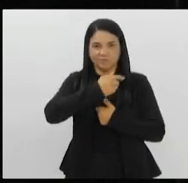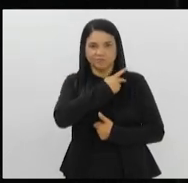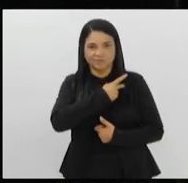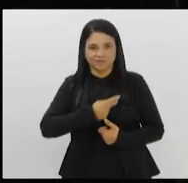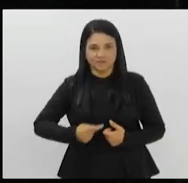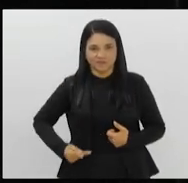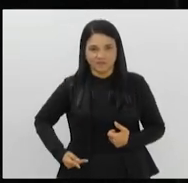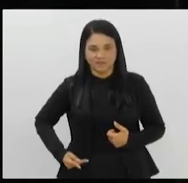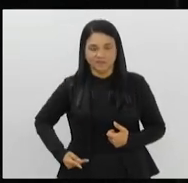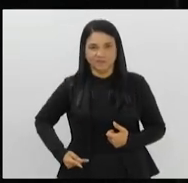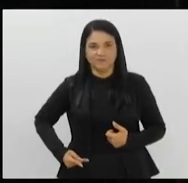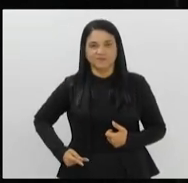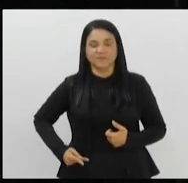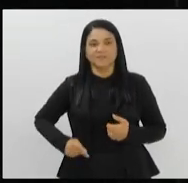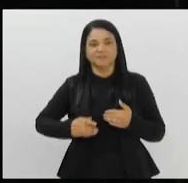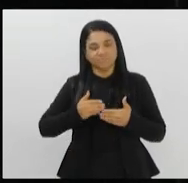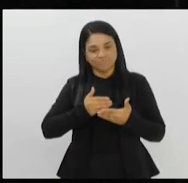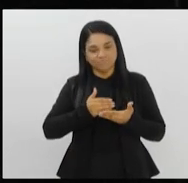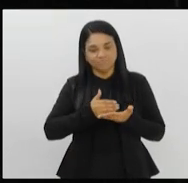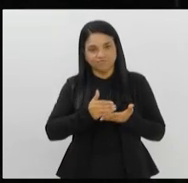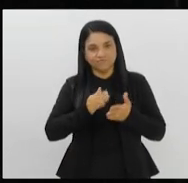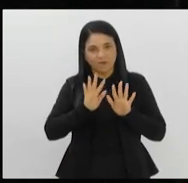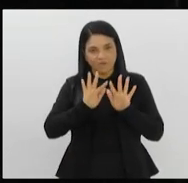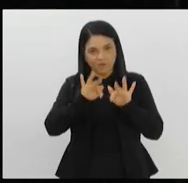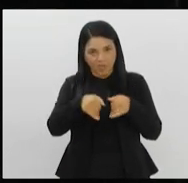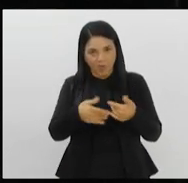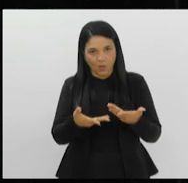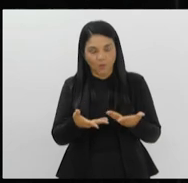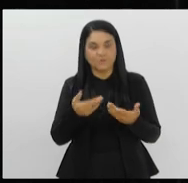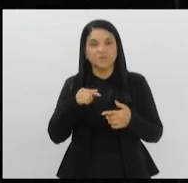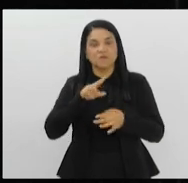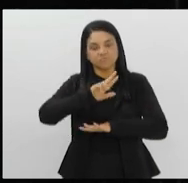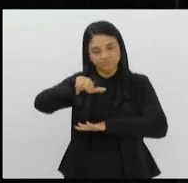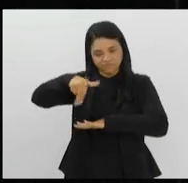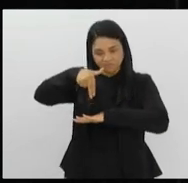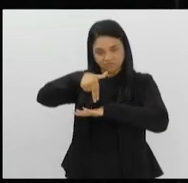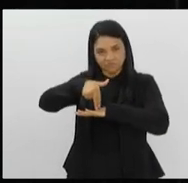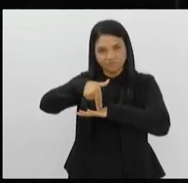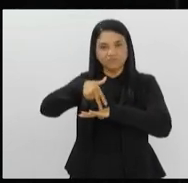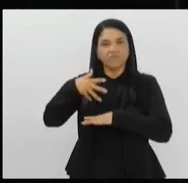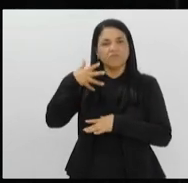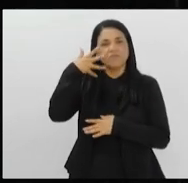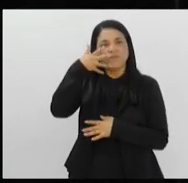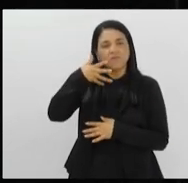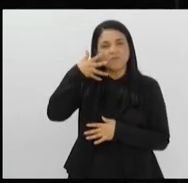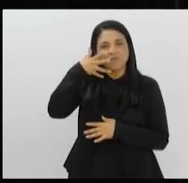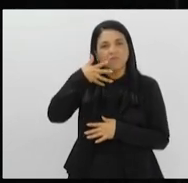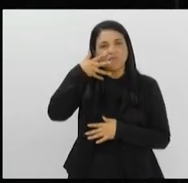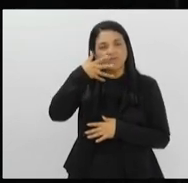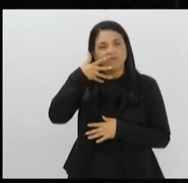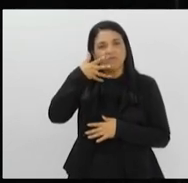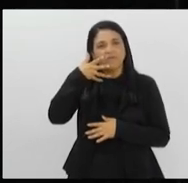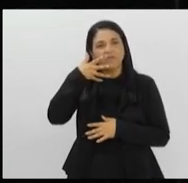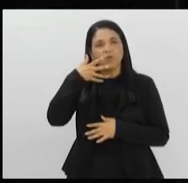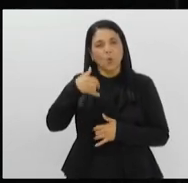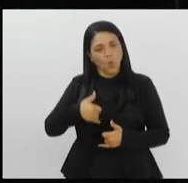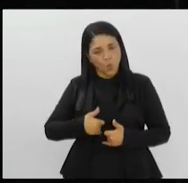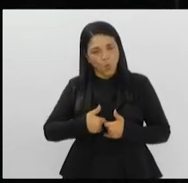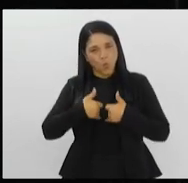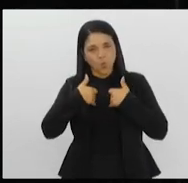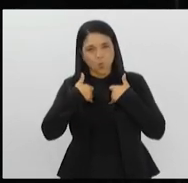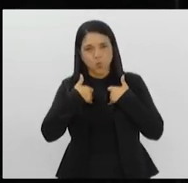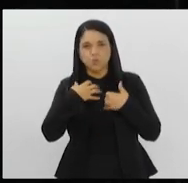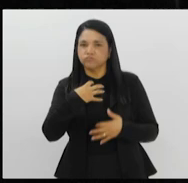nesse expediente final. Eu vim aqui a essa tribuna para estar falando, né, de um grande orgulho que